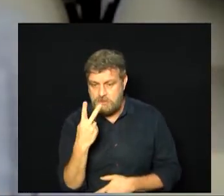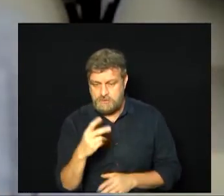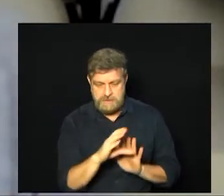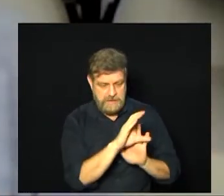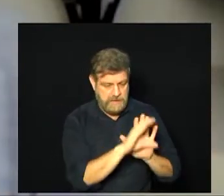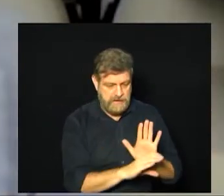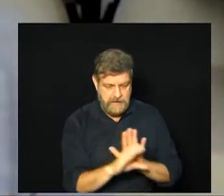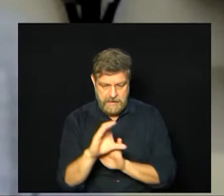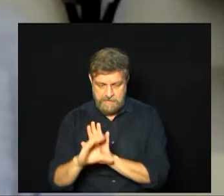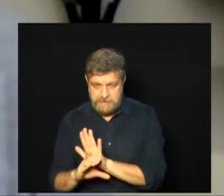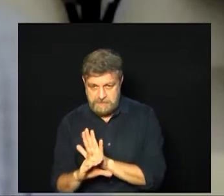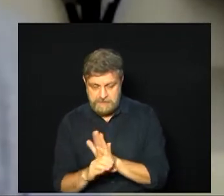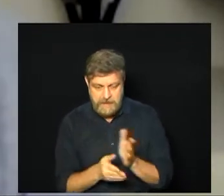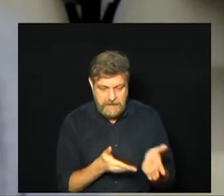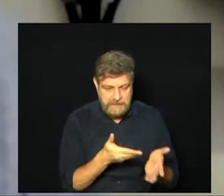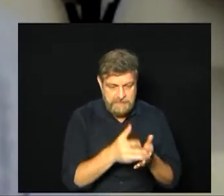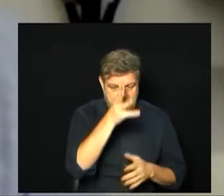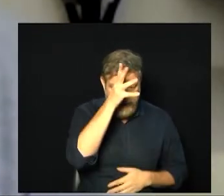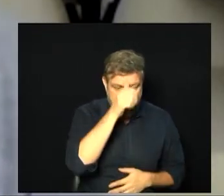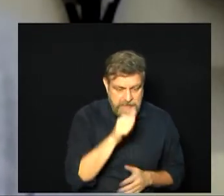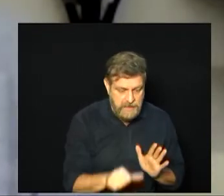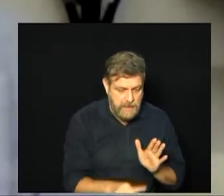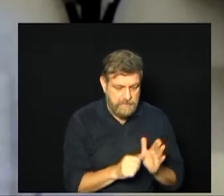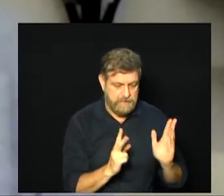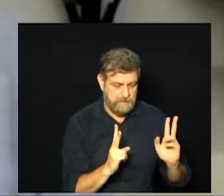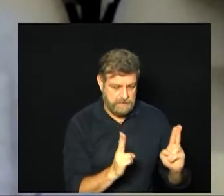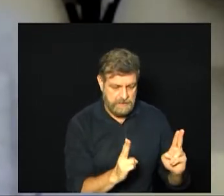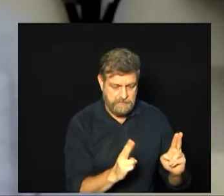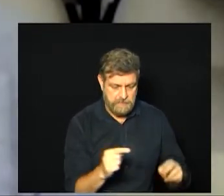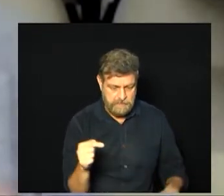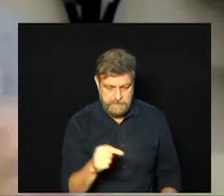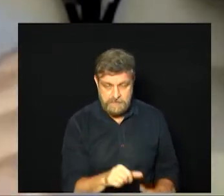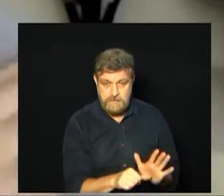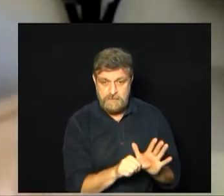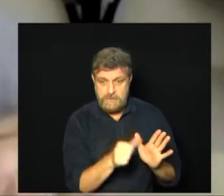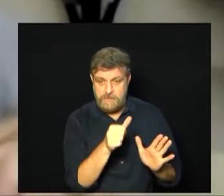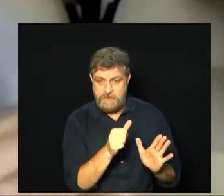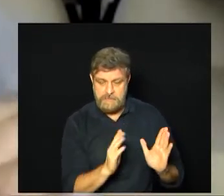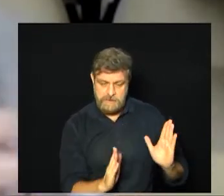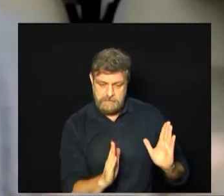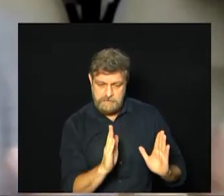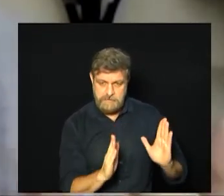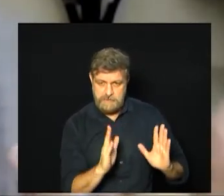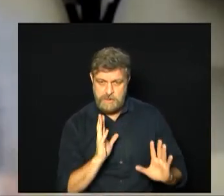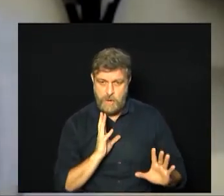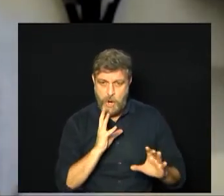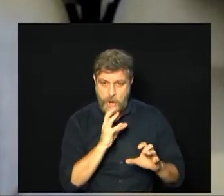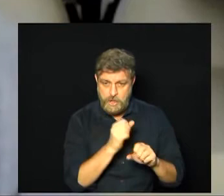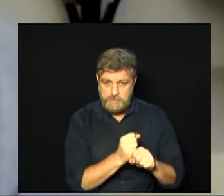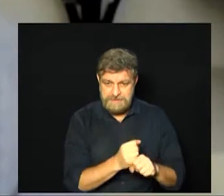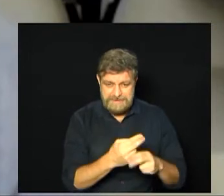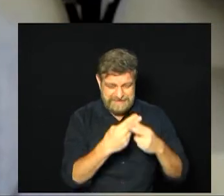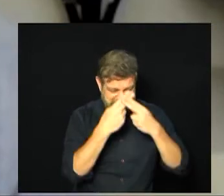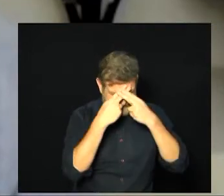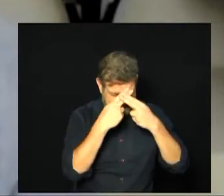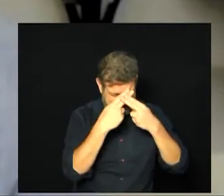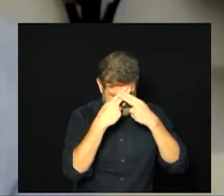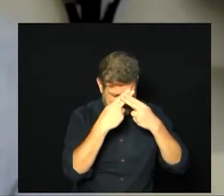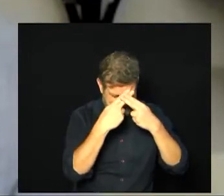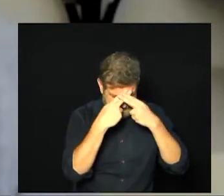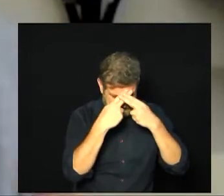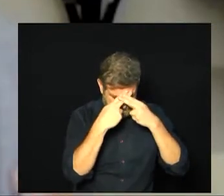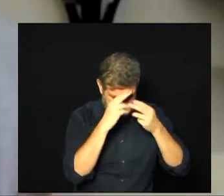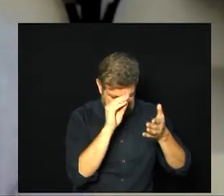tenho Terapia do Galo, o primeiro tempo e o segundo tempo. O primeiro tempo, eu pego todos os meus traumas e aí eu tive